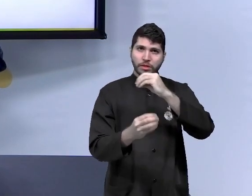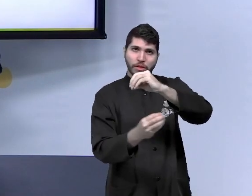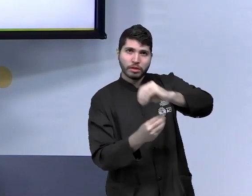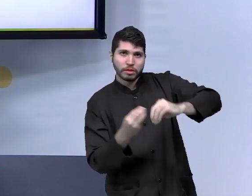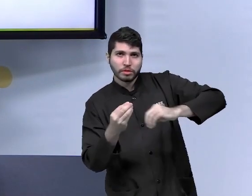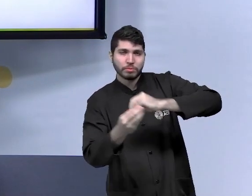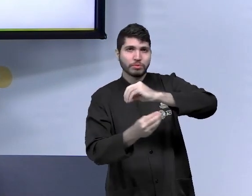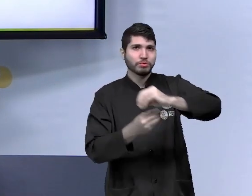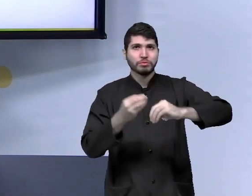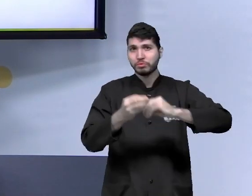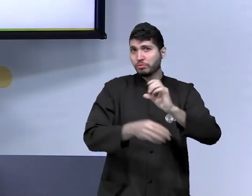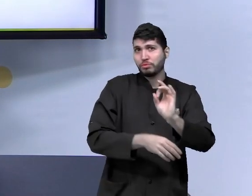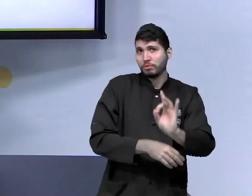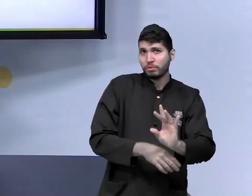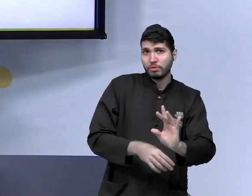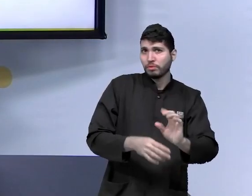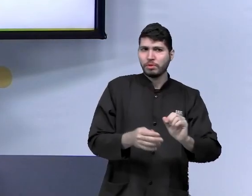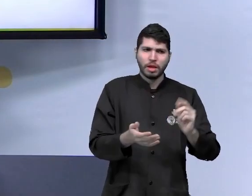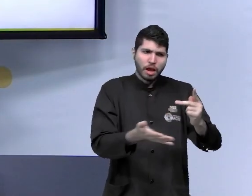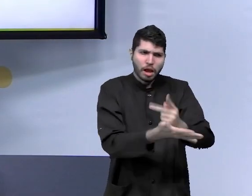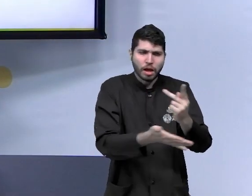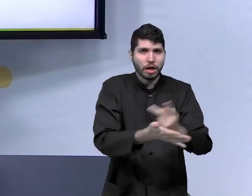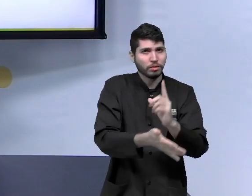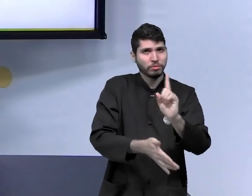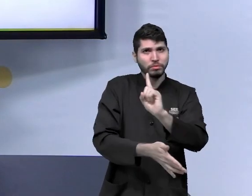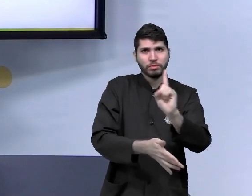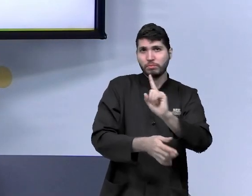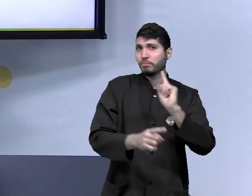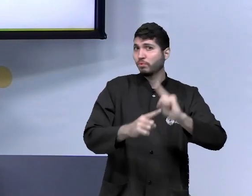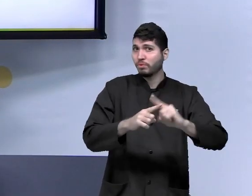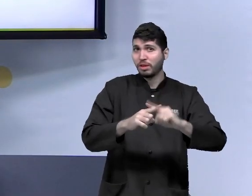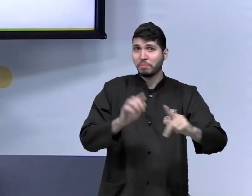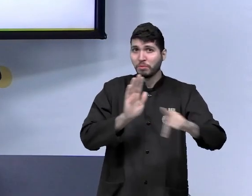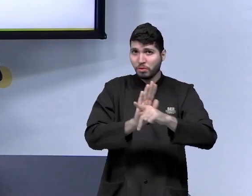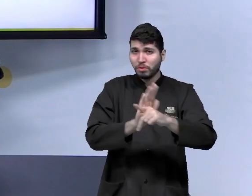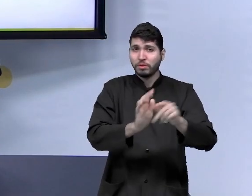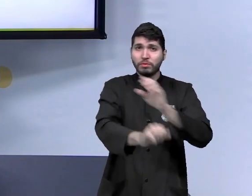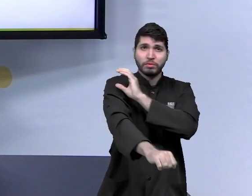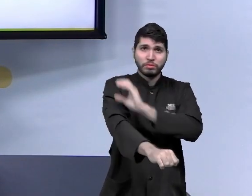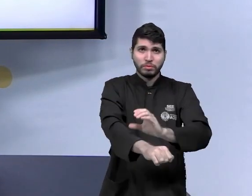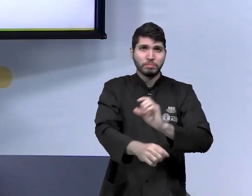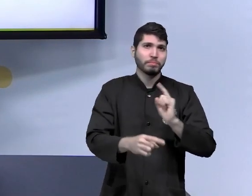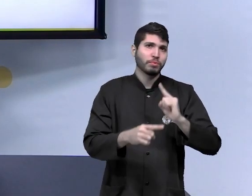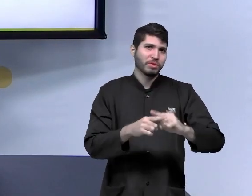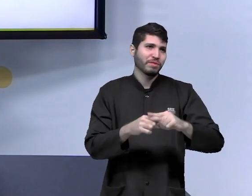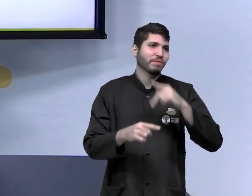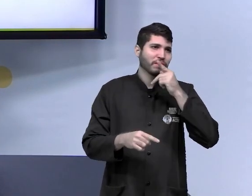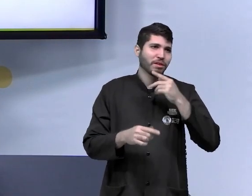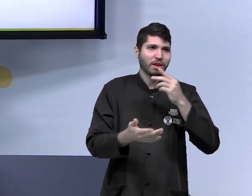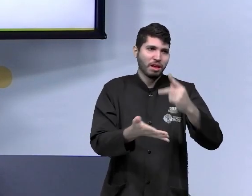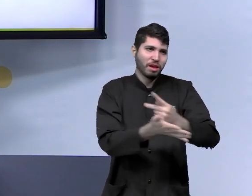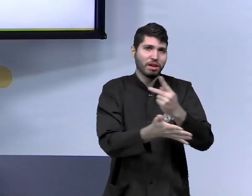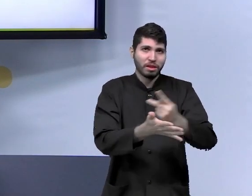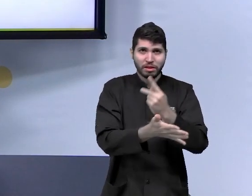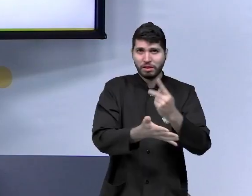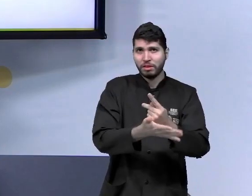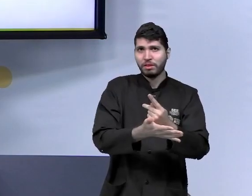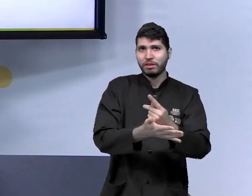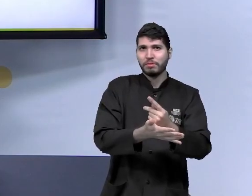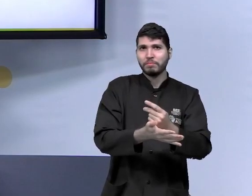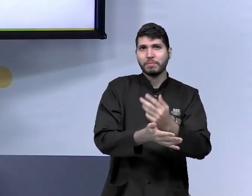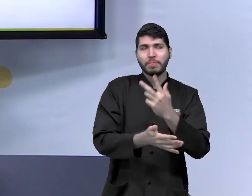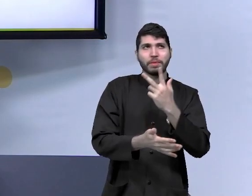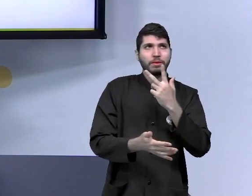podemos dizer que isso é um espanhol errado, porque pertence a uma cultura. Dizer que é errado, nós estamos